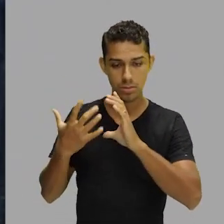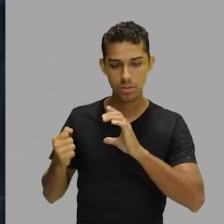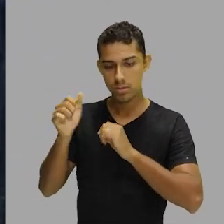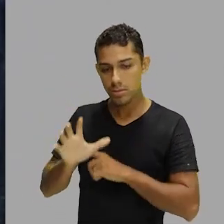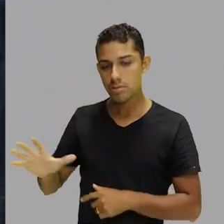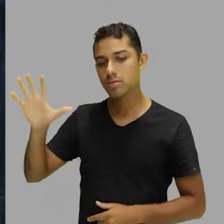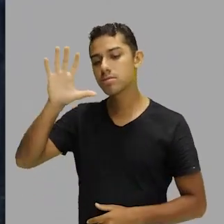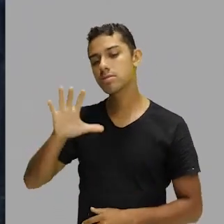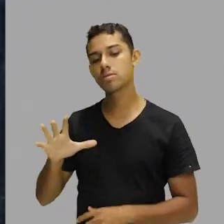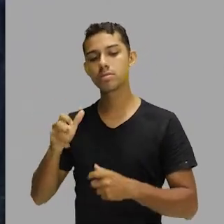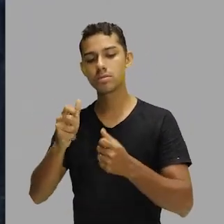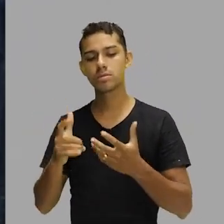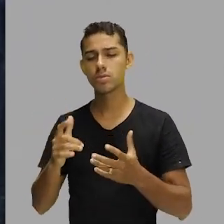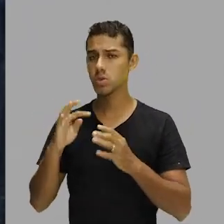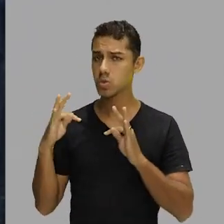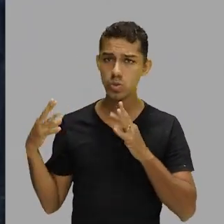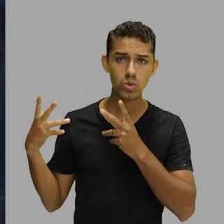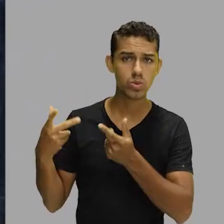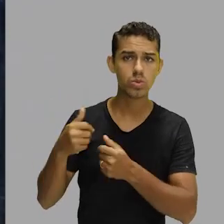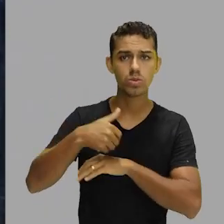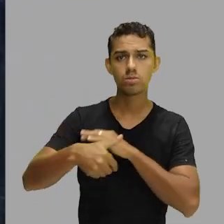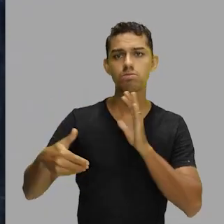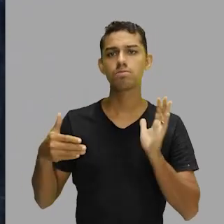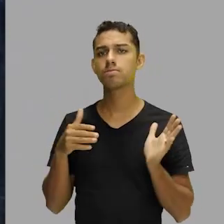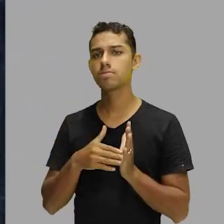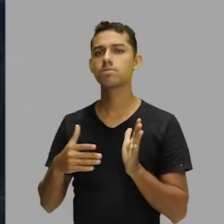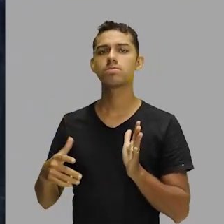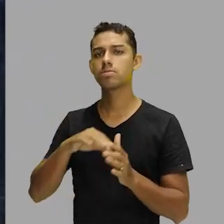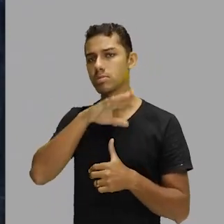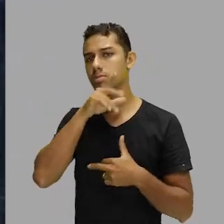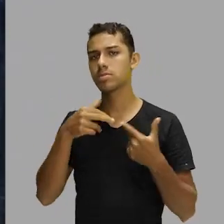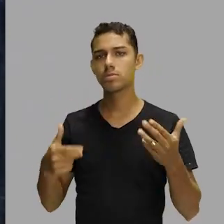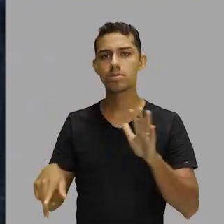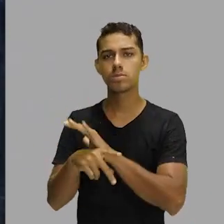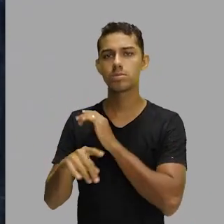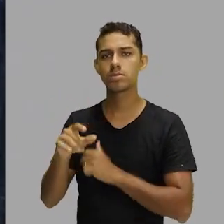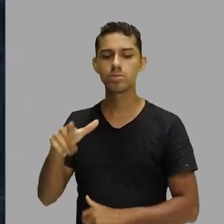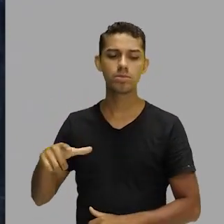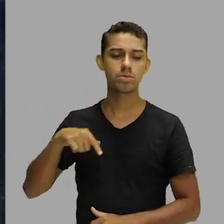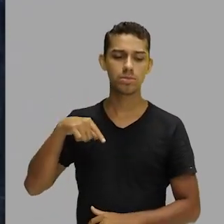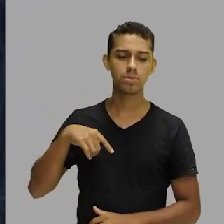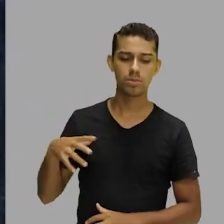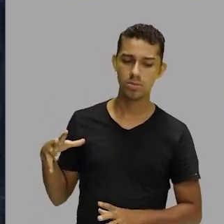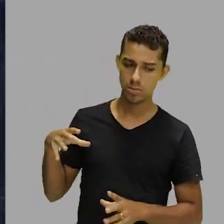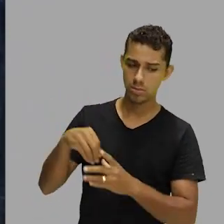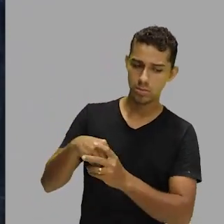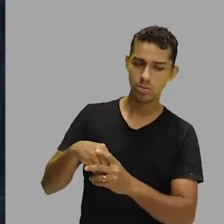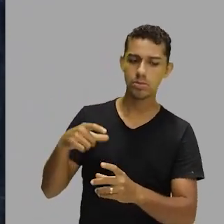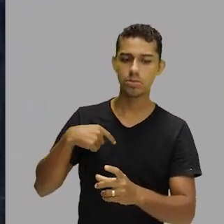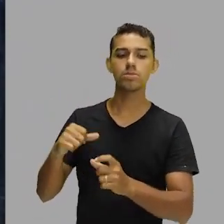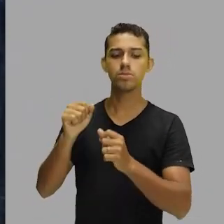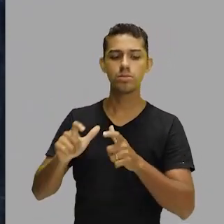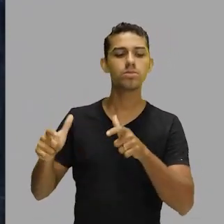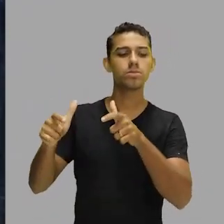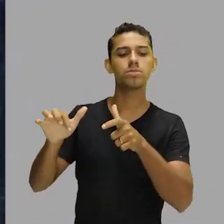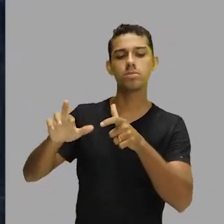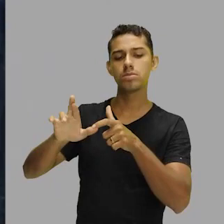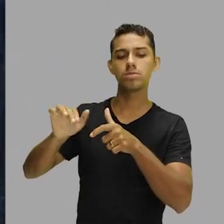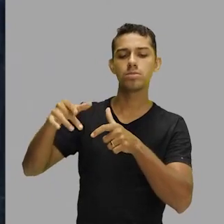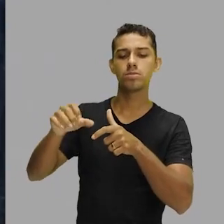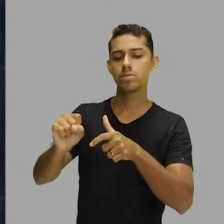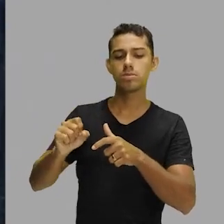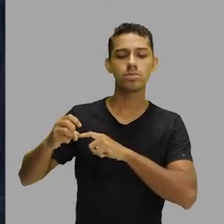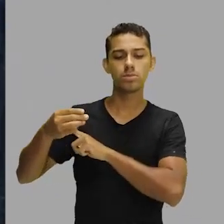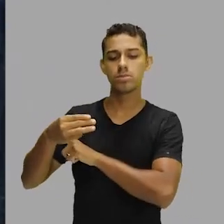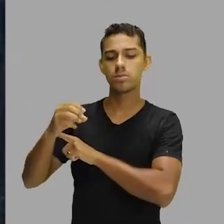características gerais, né? Todos os indivíduos que são considerados como pertencentes ao reino Monera, eles